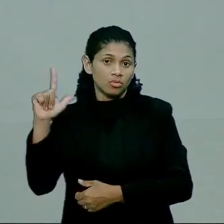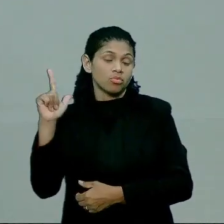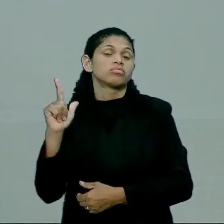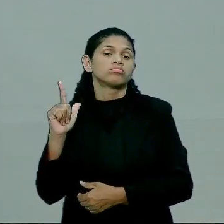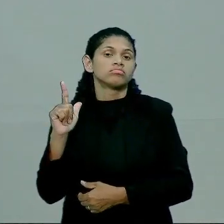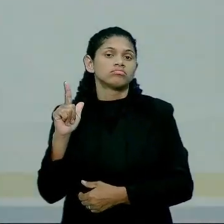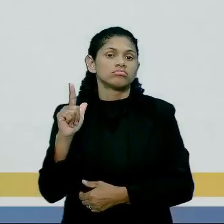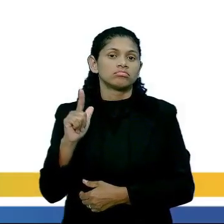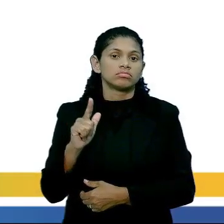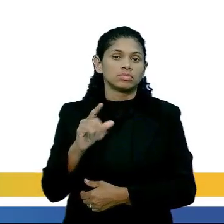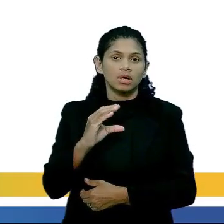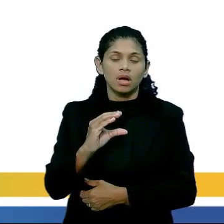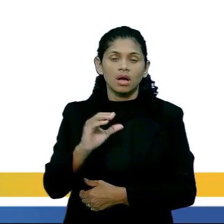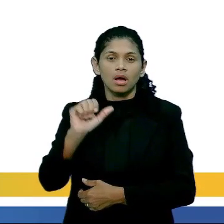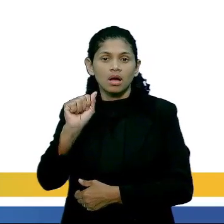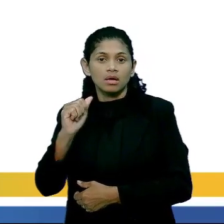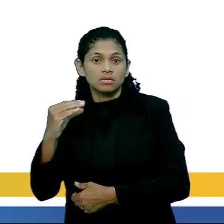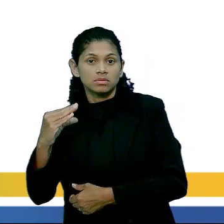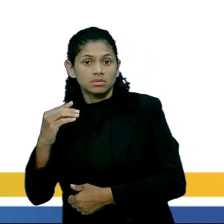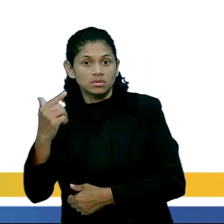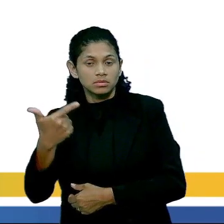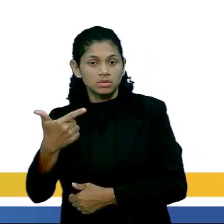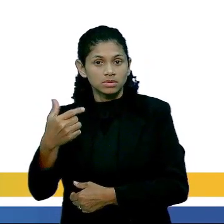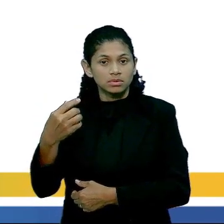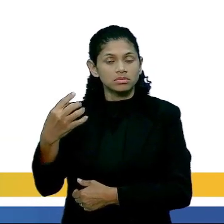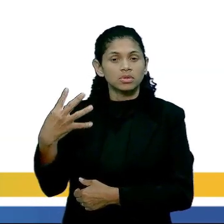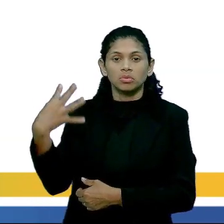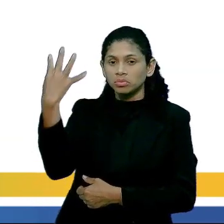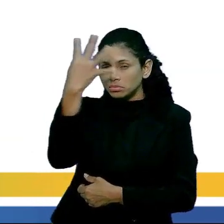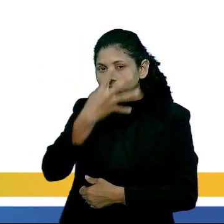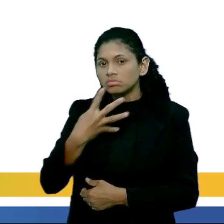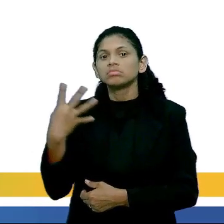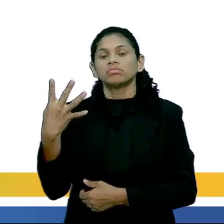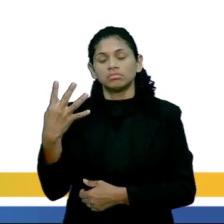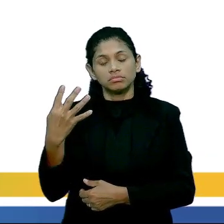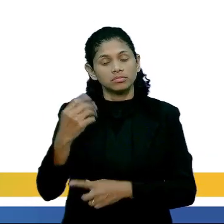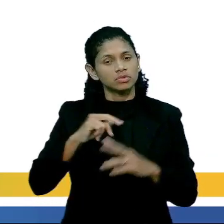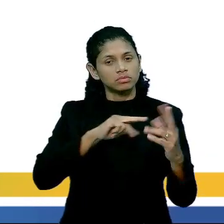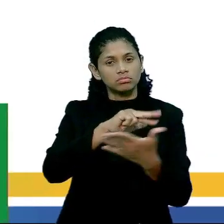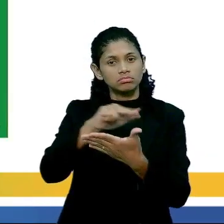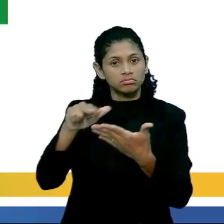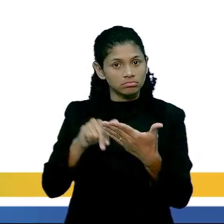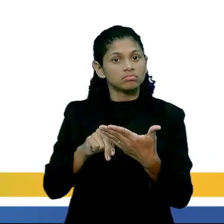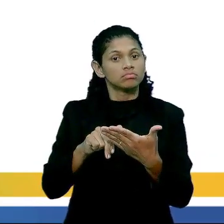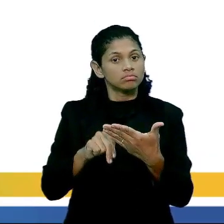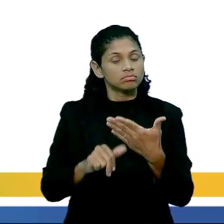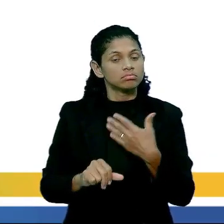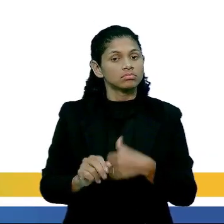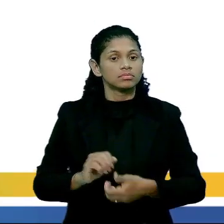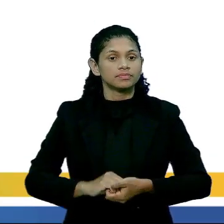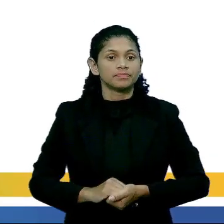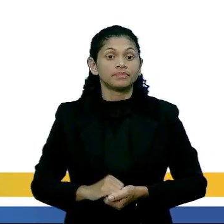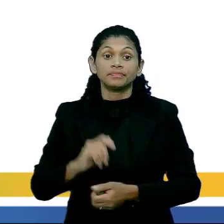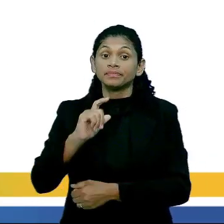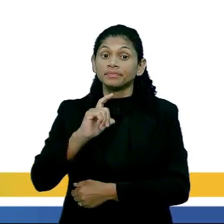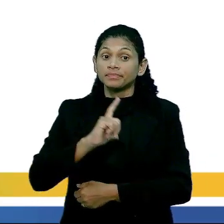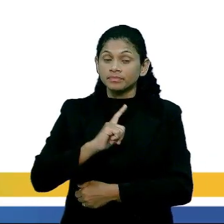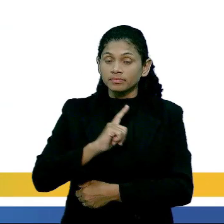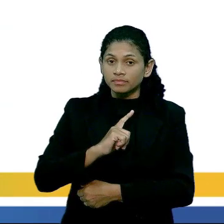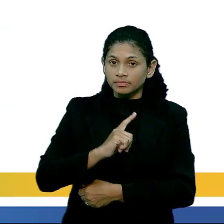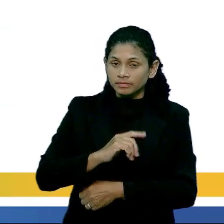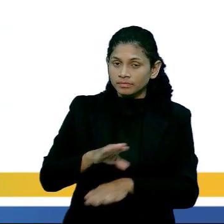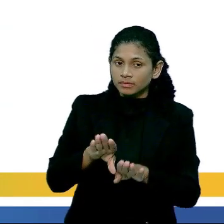que temos algumas notícias tá nós temos também textos publicitários